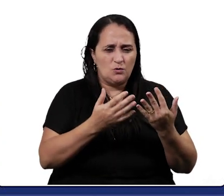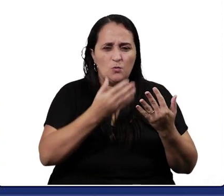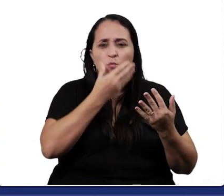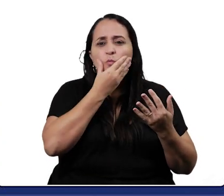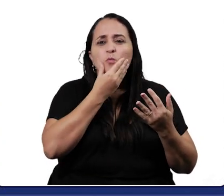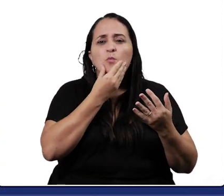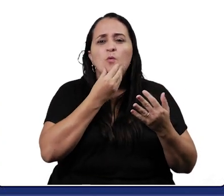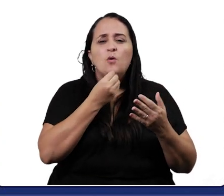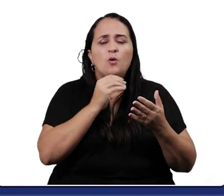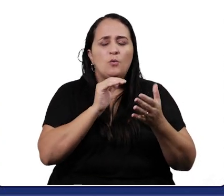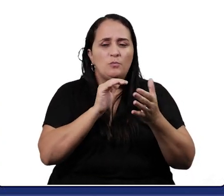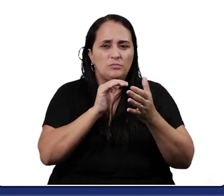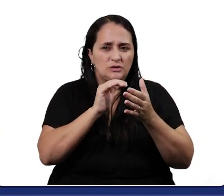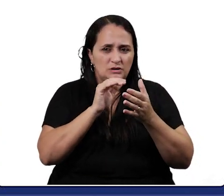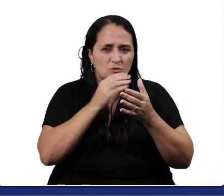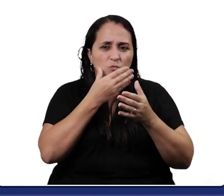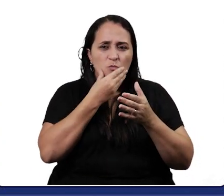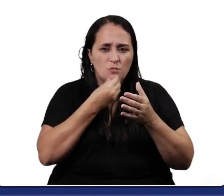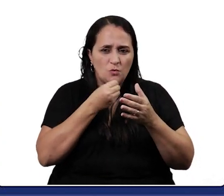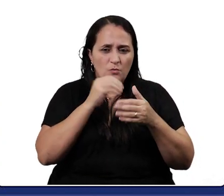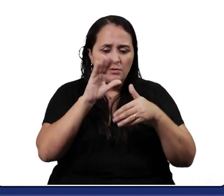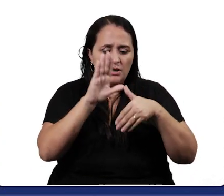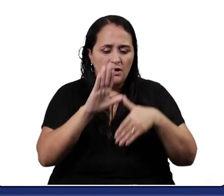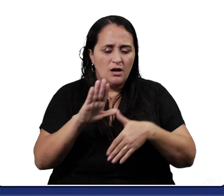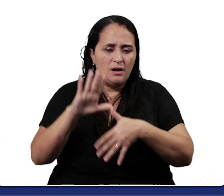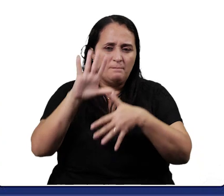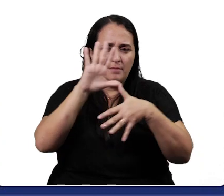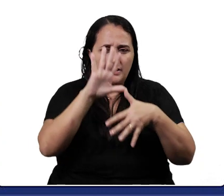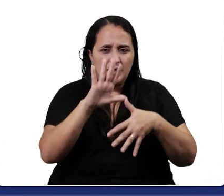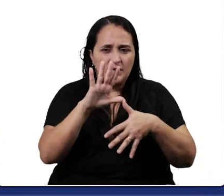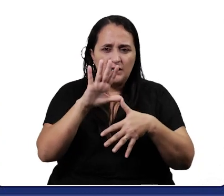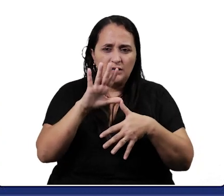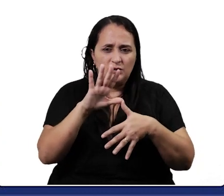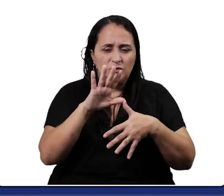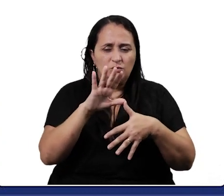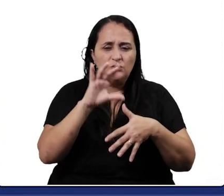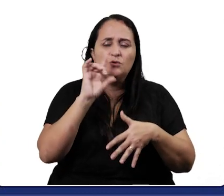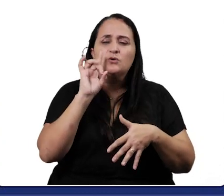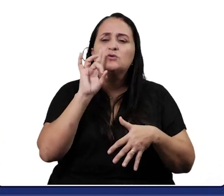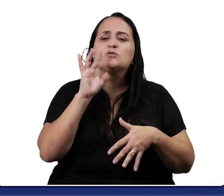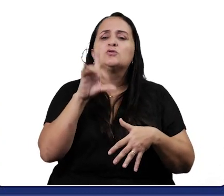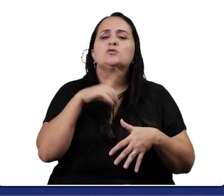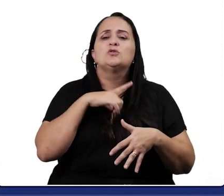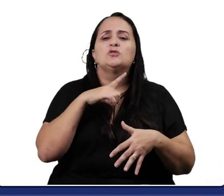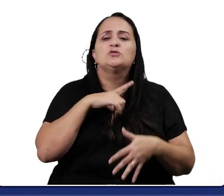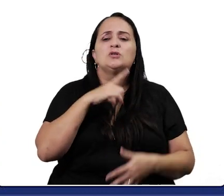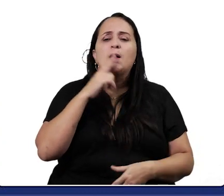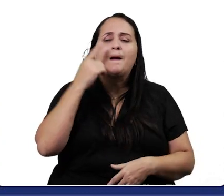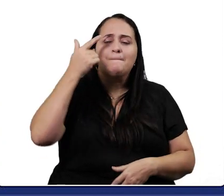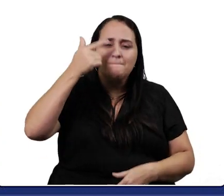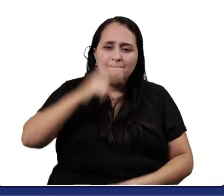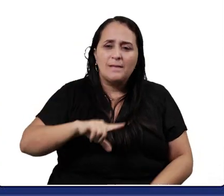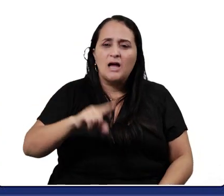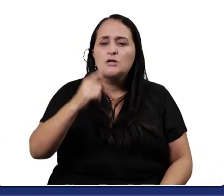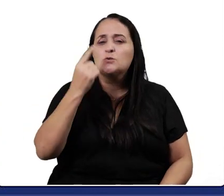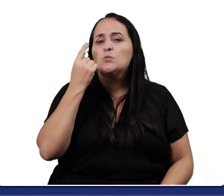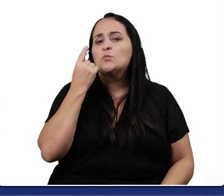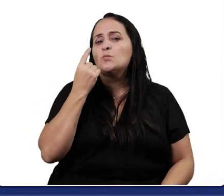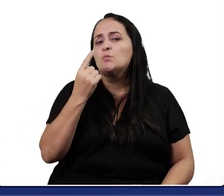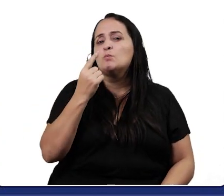americano Jesse Owens tinha apenas mais uma tentativa para avançar na